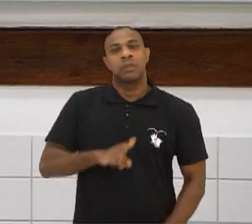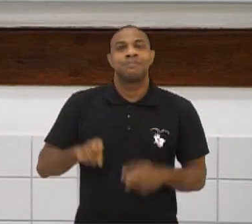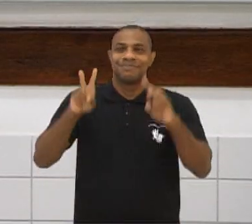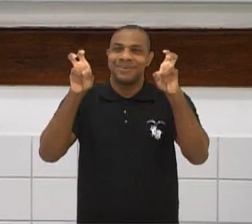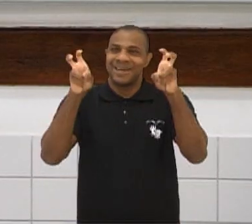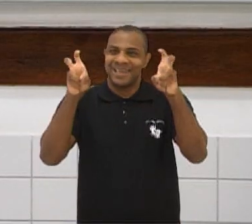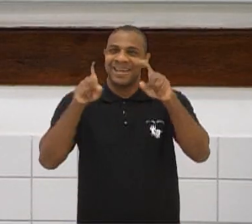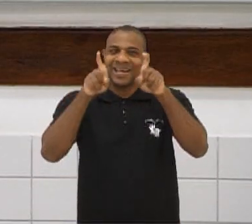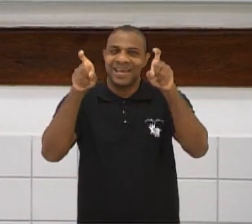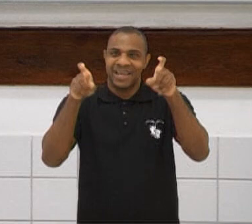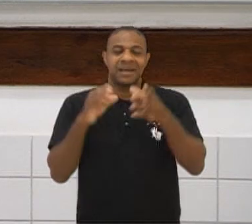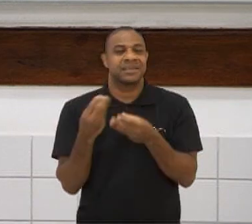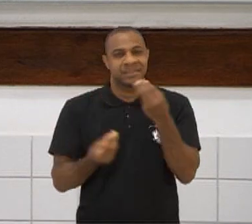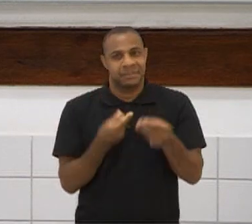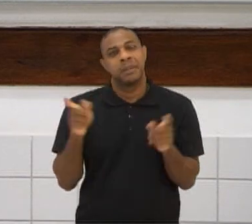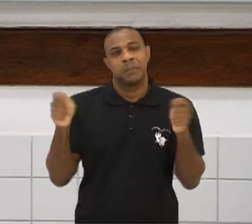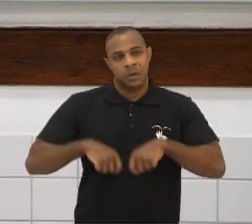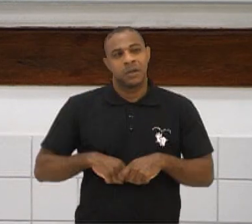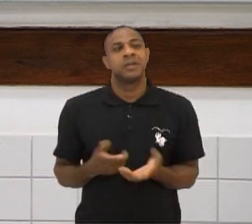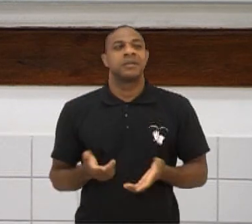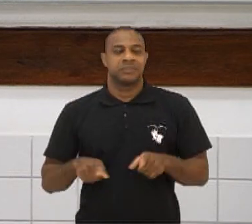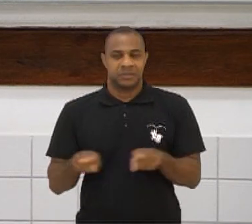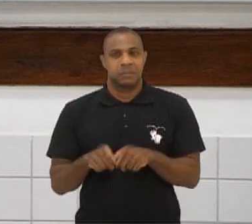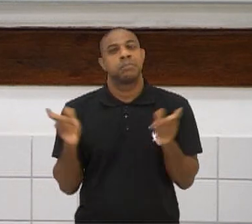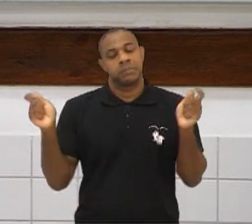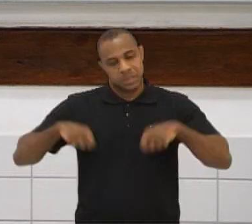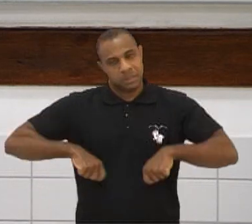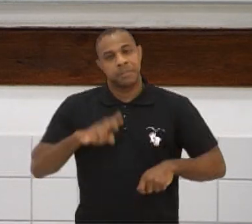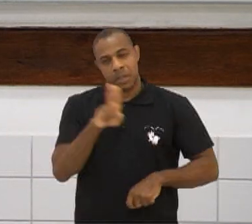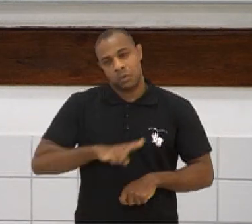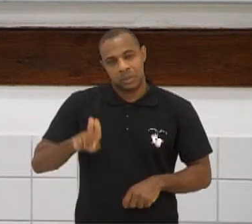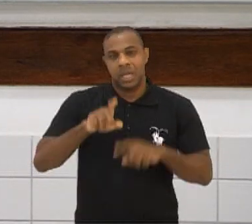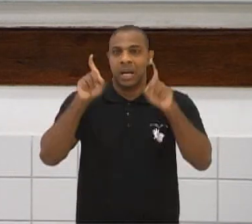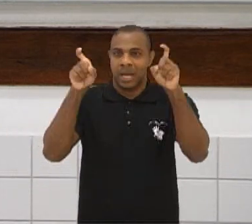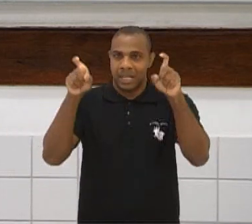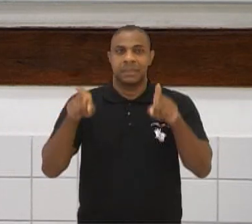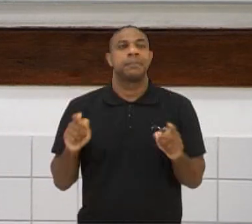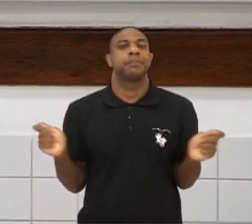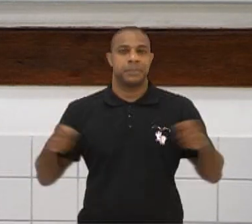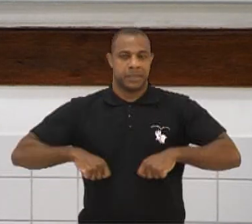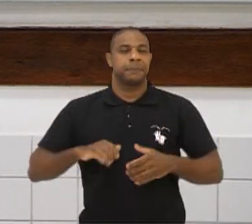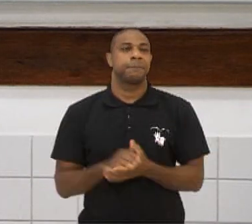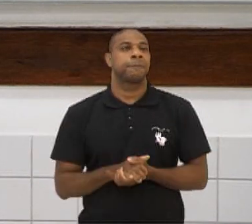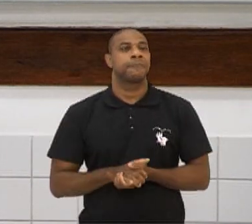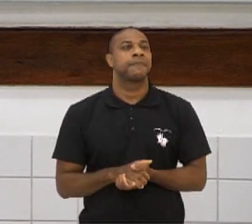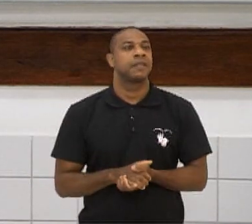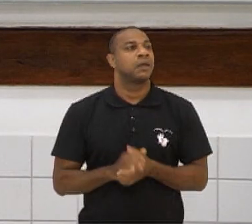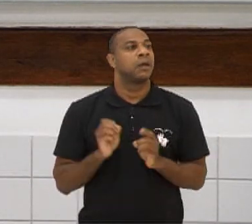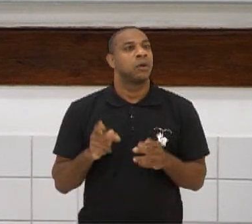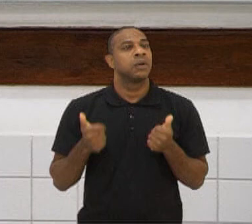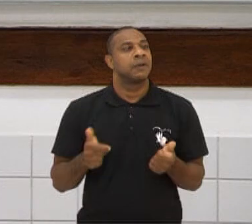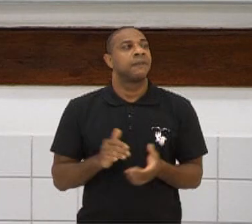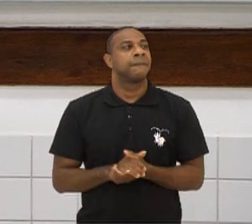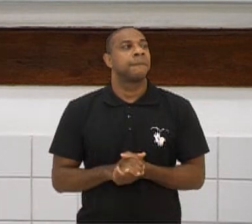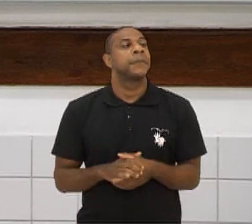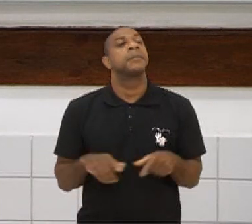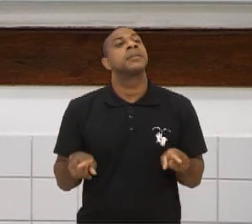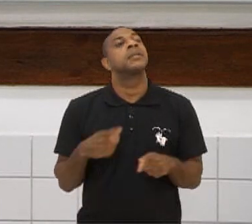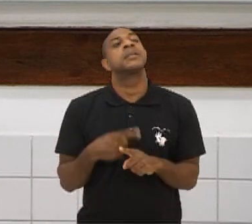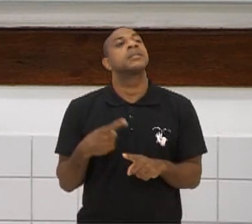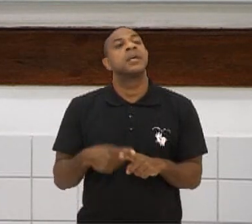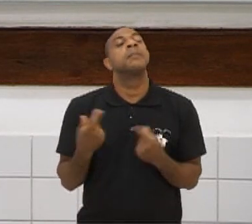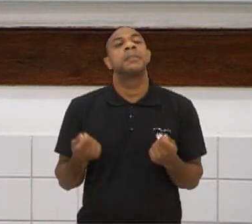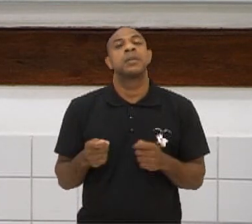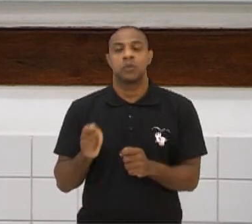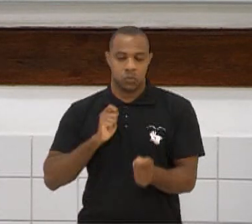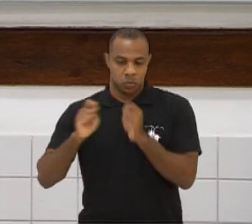aspas, né? Via de regra, nas notícias, nas reportagens, nós utilizamos as aspas, certo? E, né, porque se o